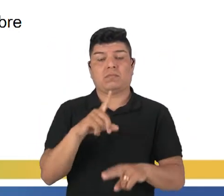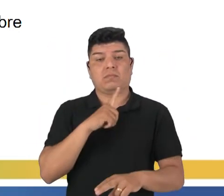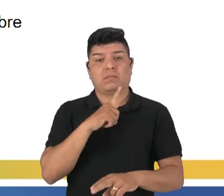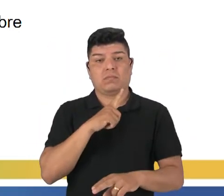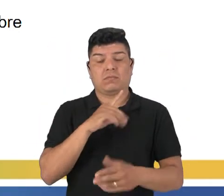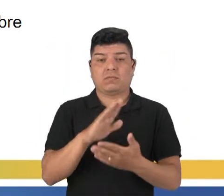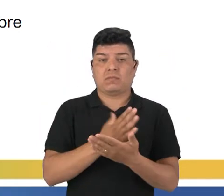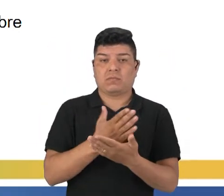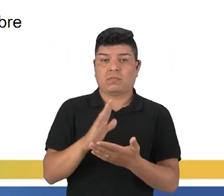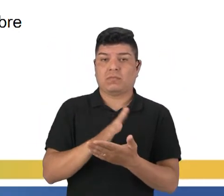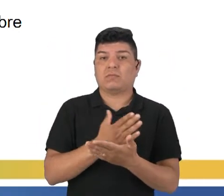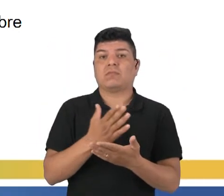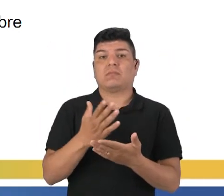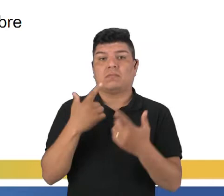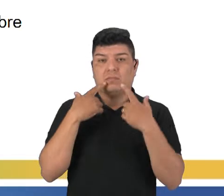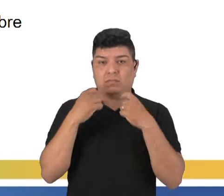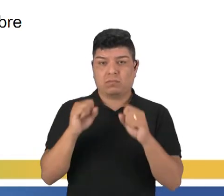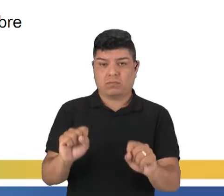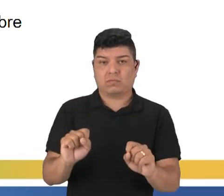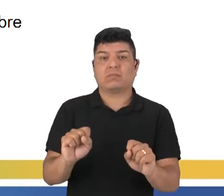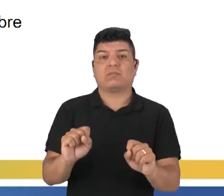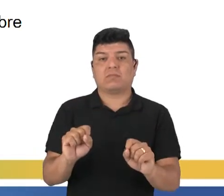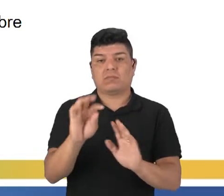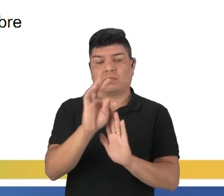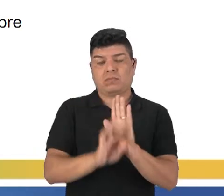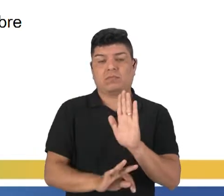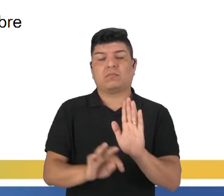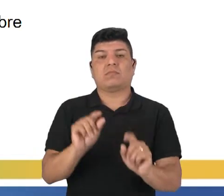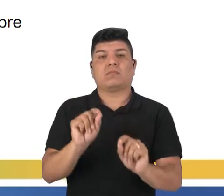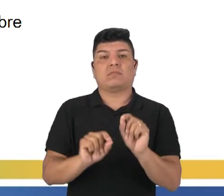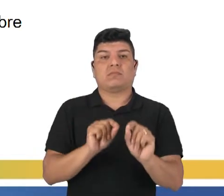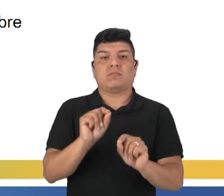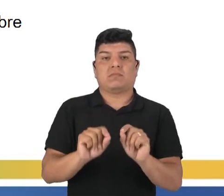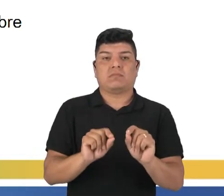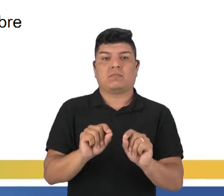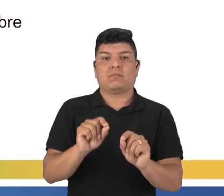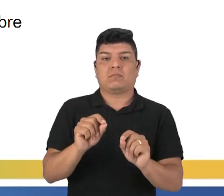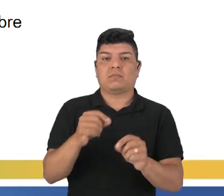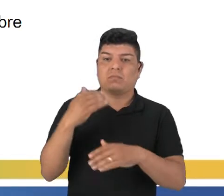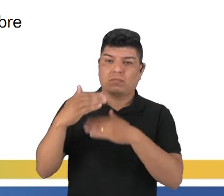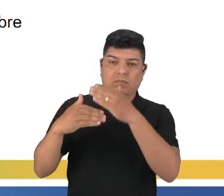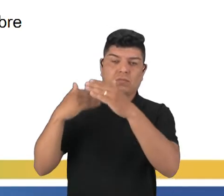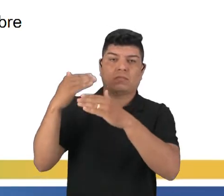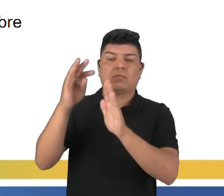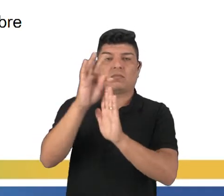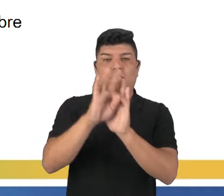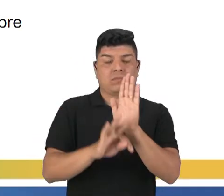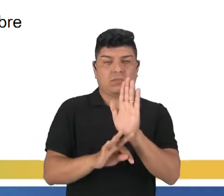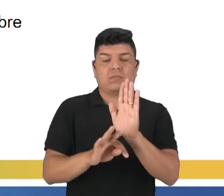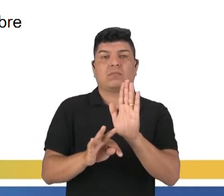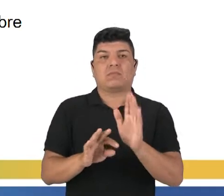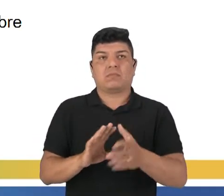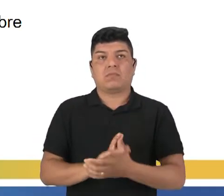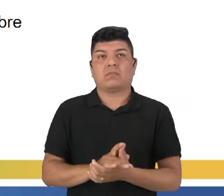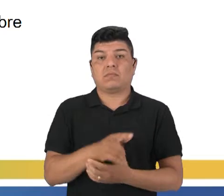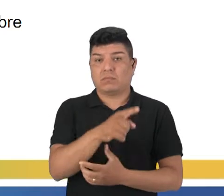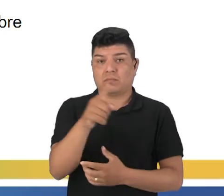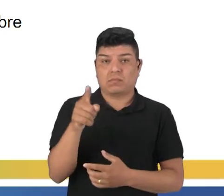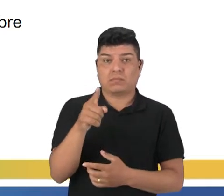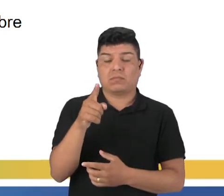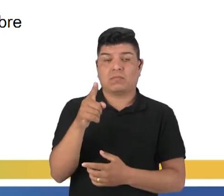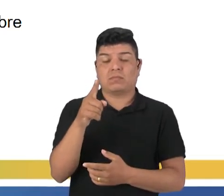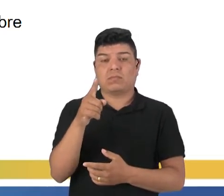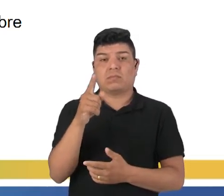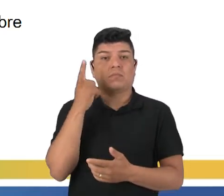ali algumas ferramentas linguísticas, né, textuais ali para construir esse texto, para que